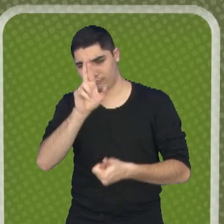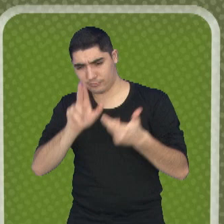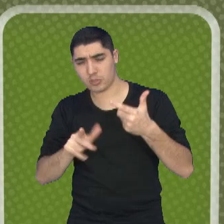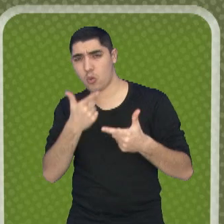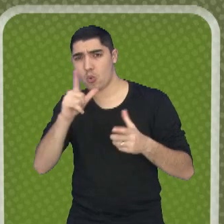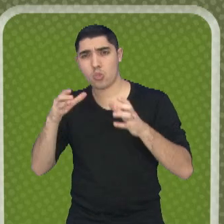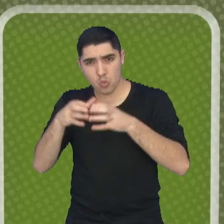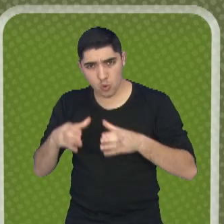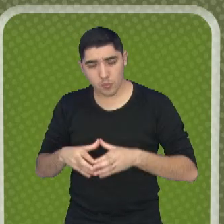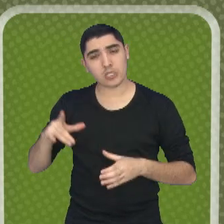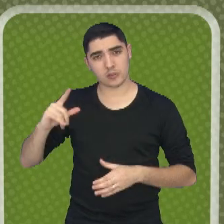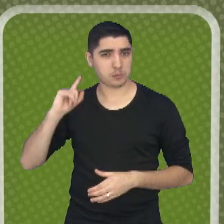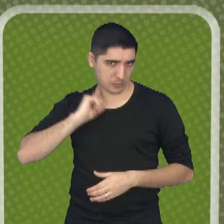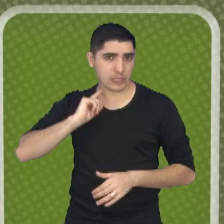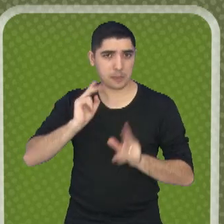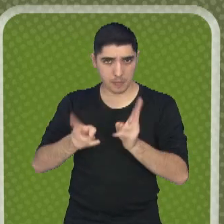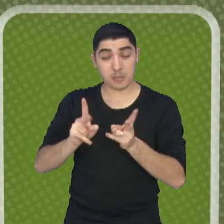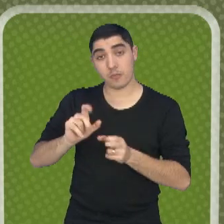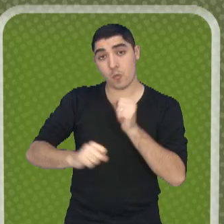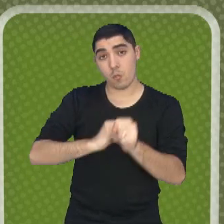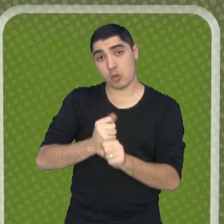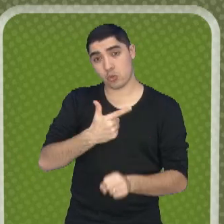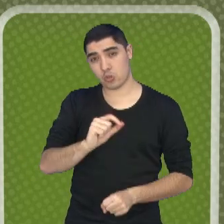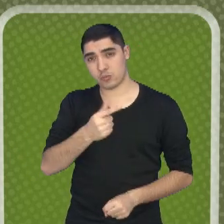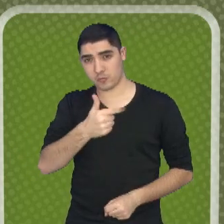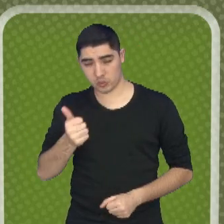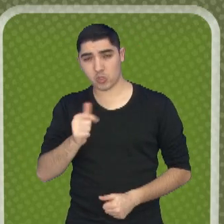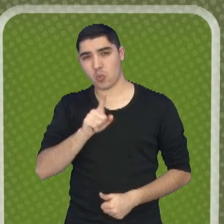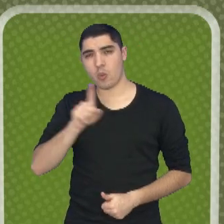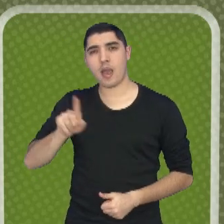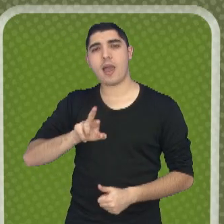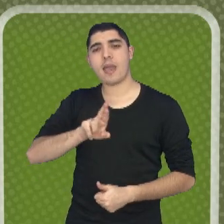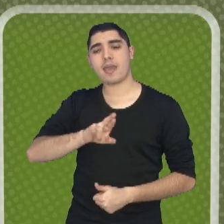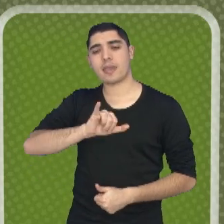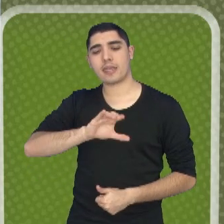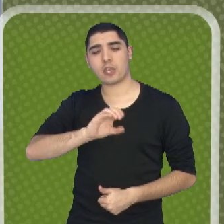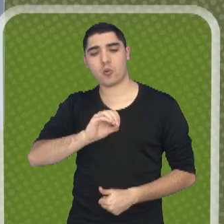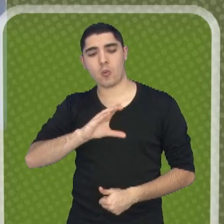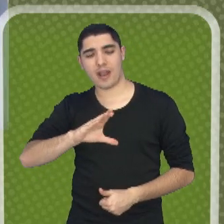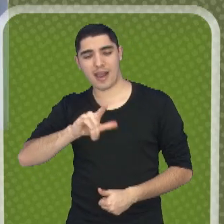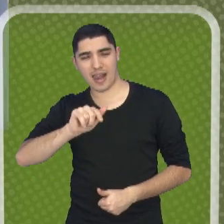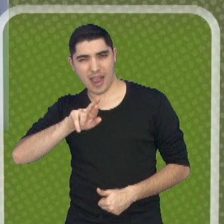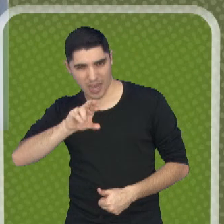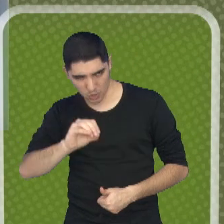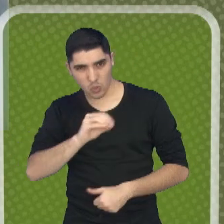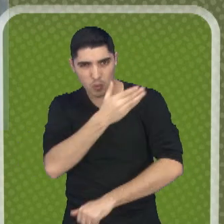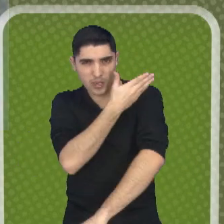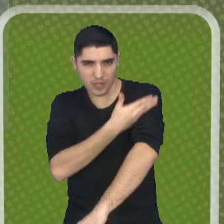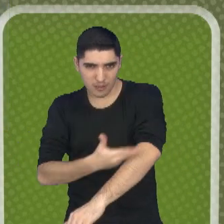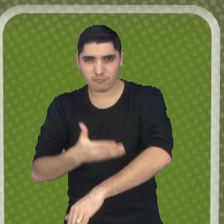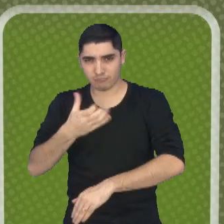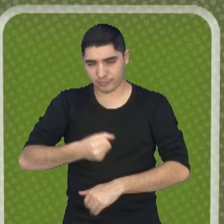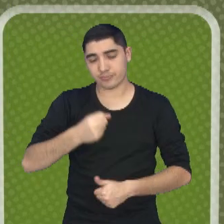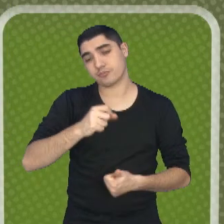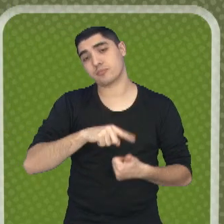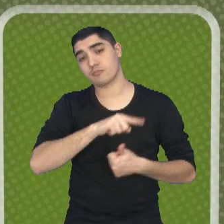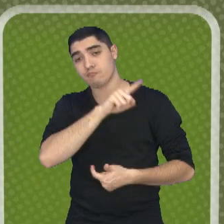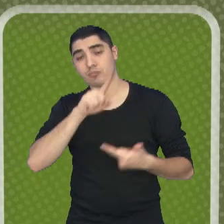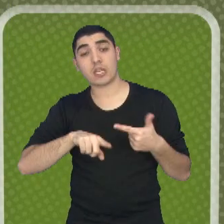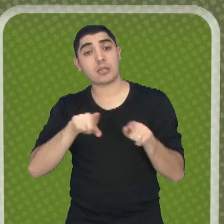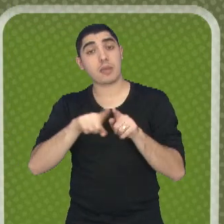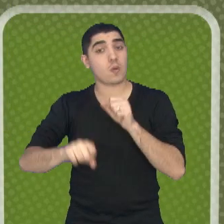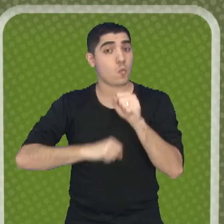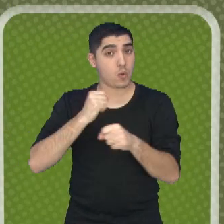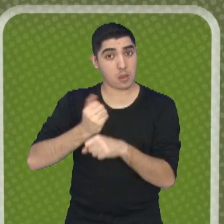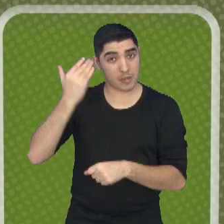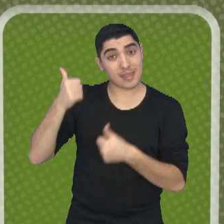Gerais. Em 2021, Velo Clube de Rio Claro, Comercial de Ribeirão Preto. Pela segunda vez, ele passou por lá. E no ano passado,